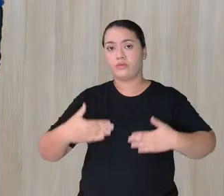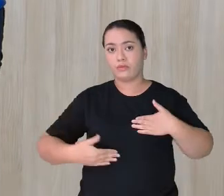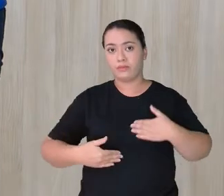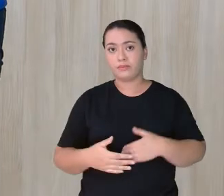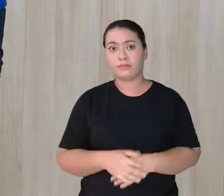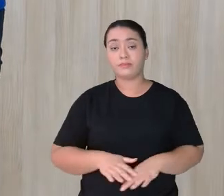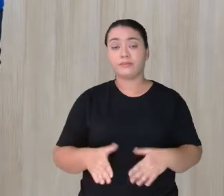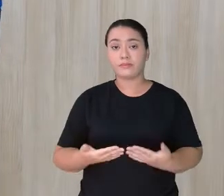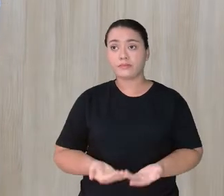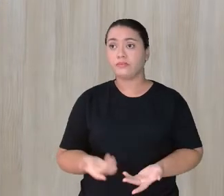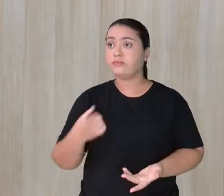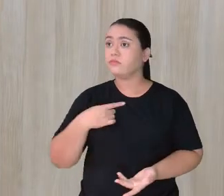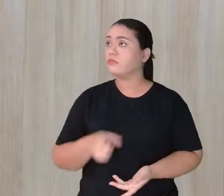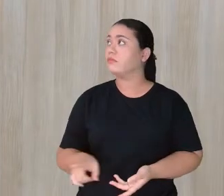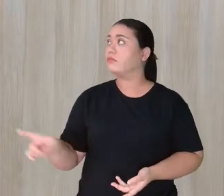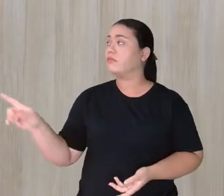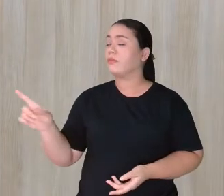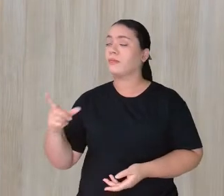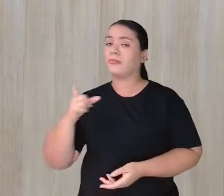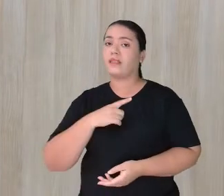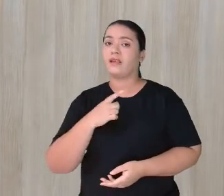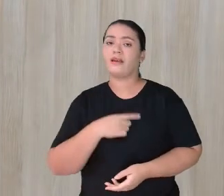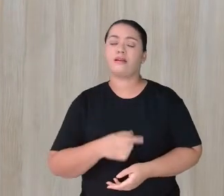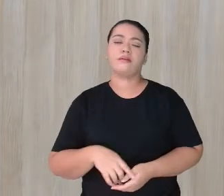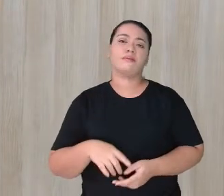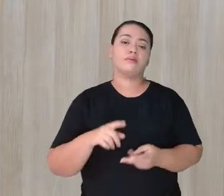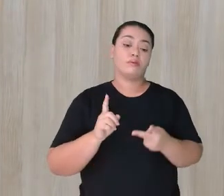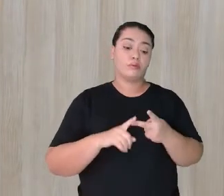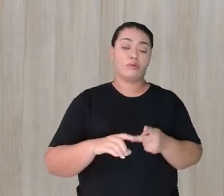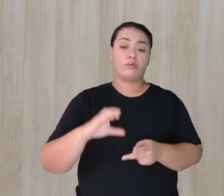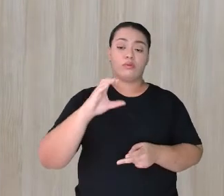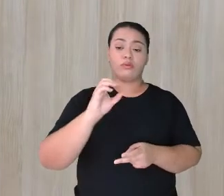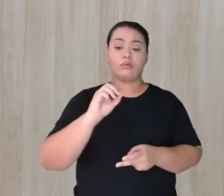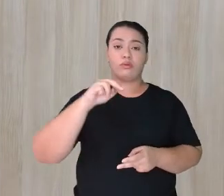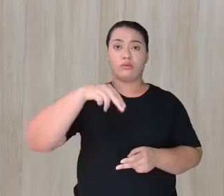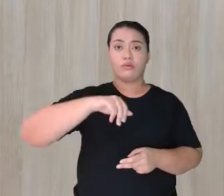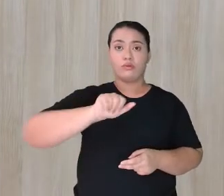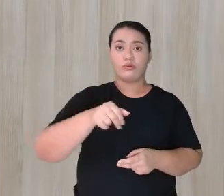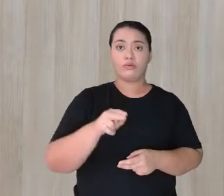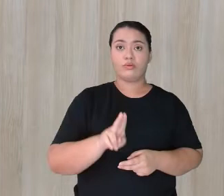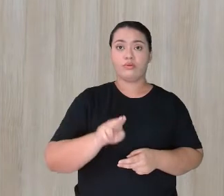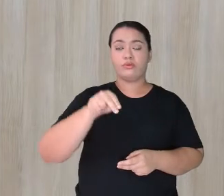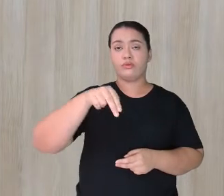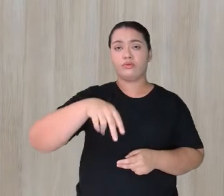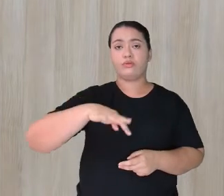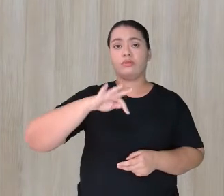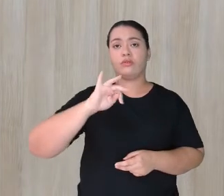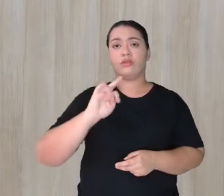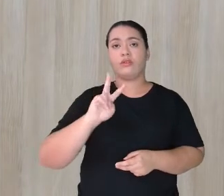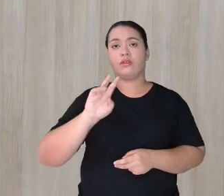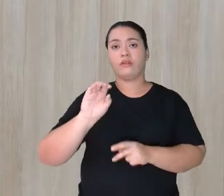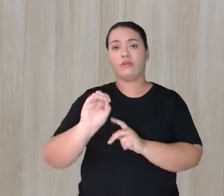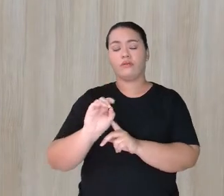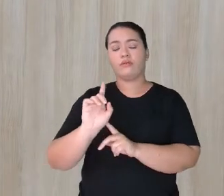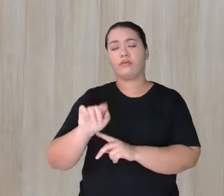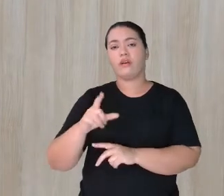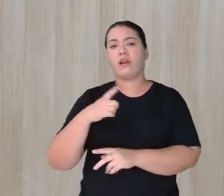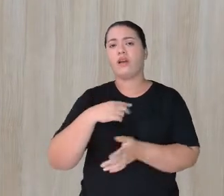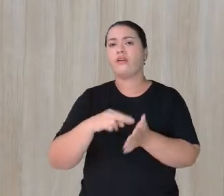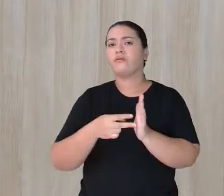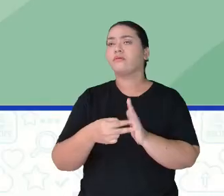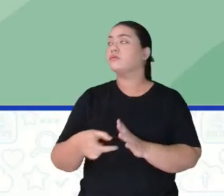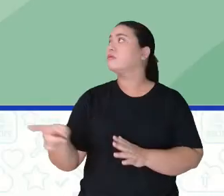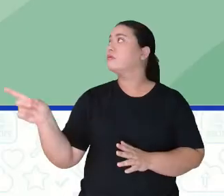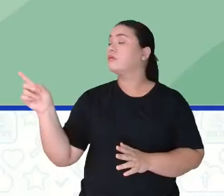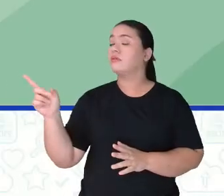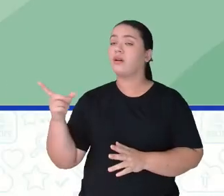nós vamos ver o tecido conjuntivo, que nós falamos, não é? Então, ele possui funções observem